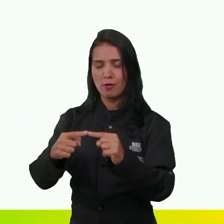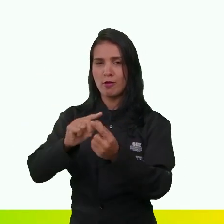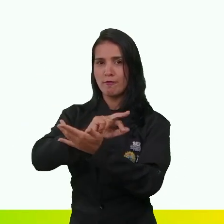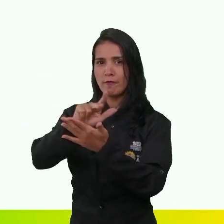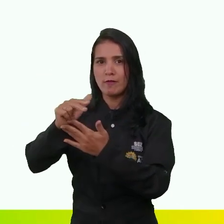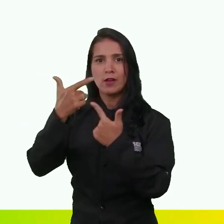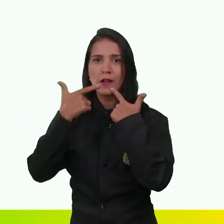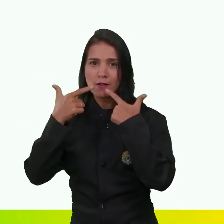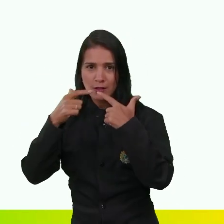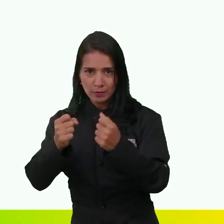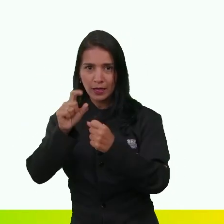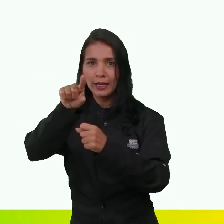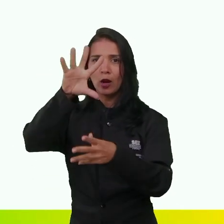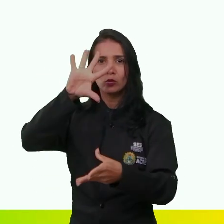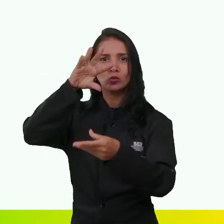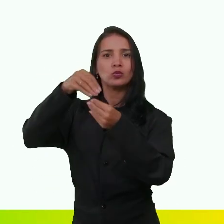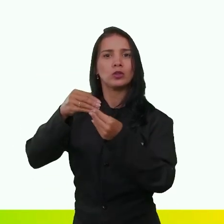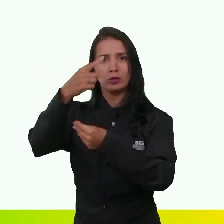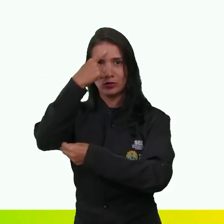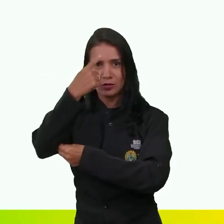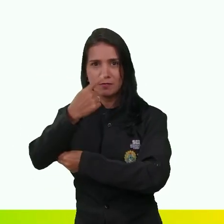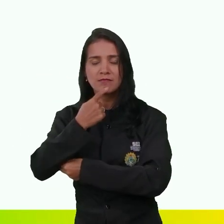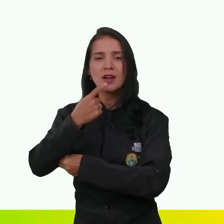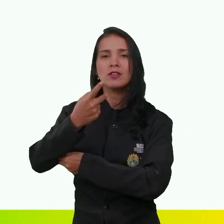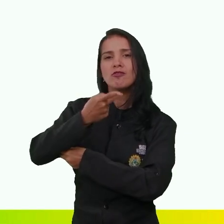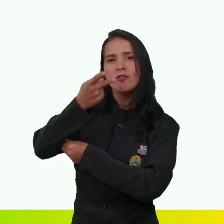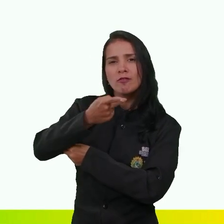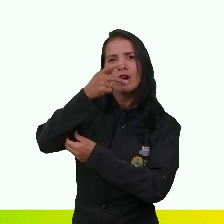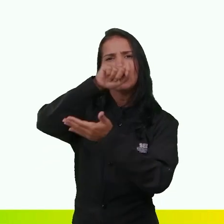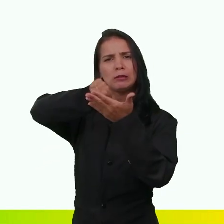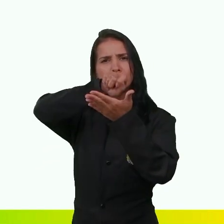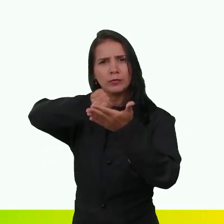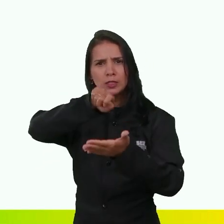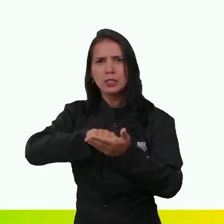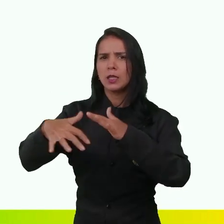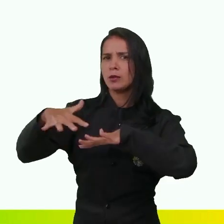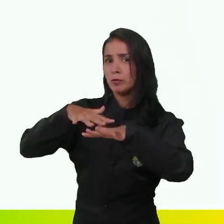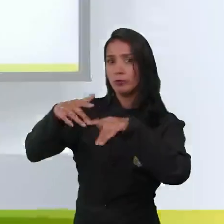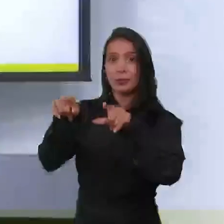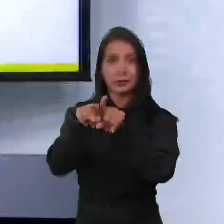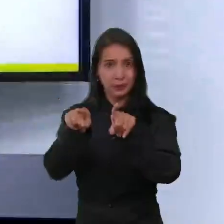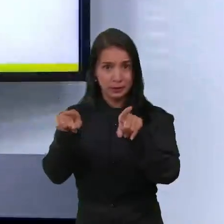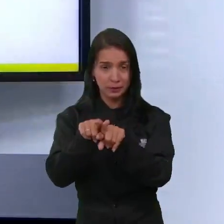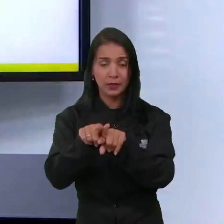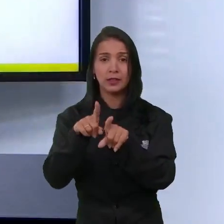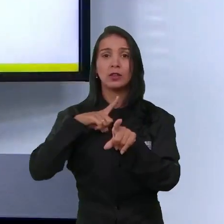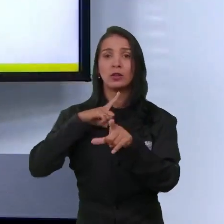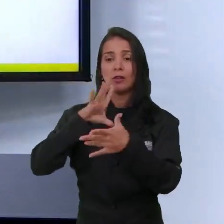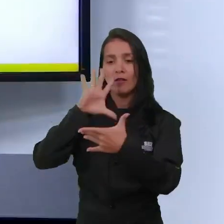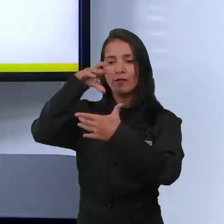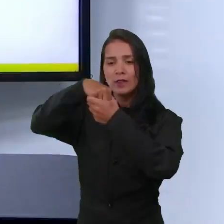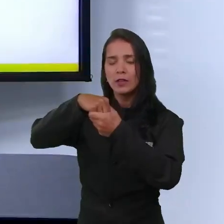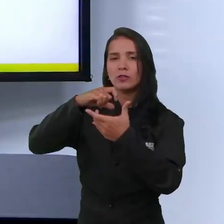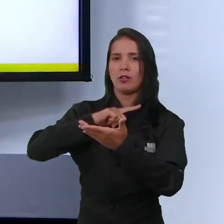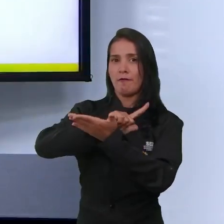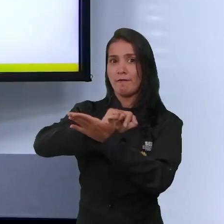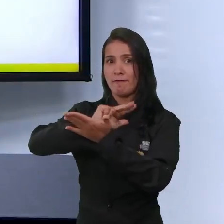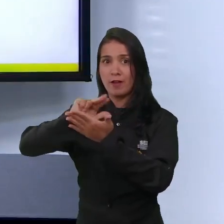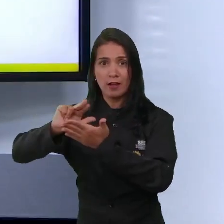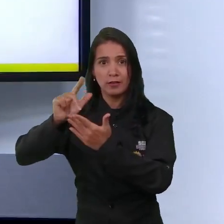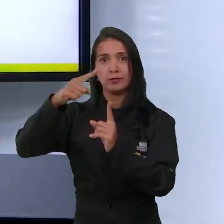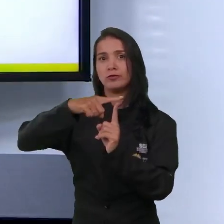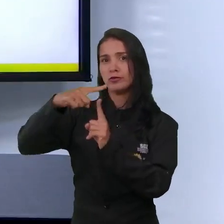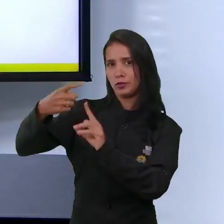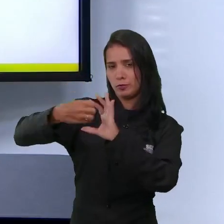é a junção de imagem, som, fala, escrita e movimento. Ou seja, em outro momento, vocês já